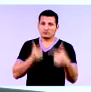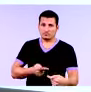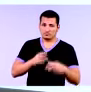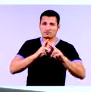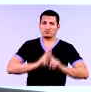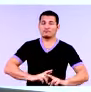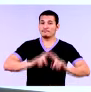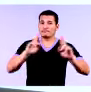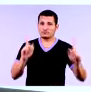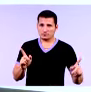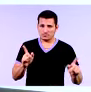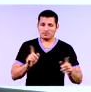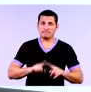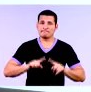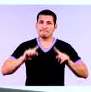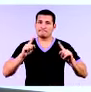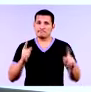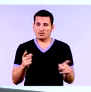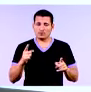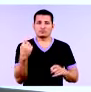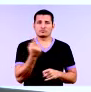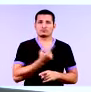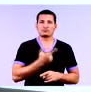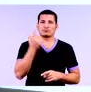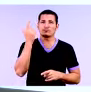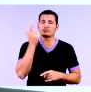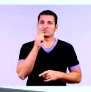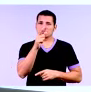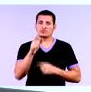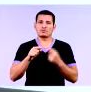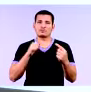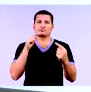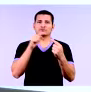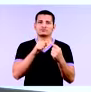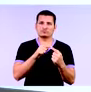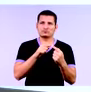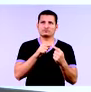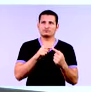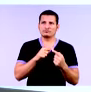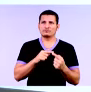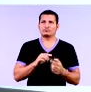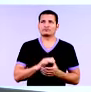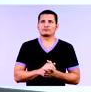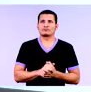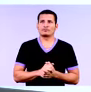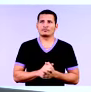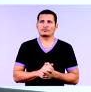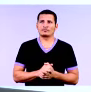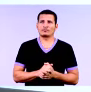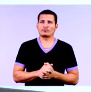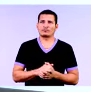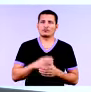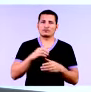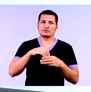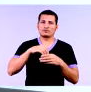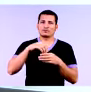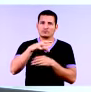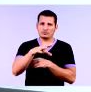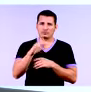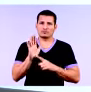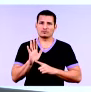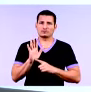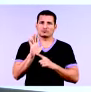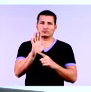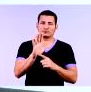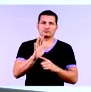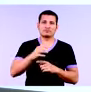diferenciado, mas nós vamos alcançar e utilizar objetivos com as disciplinas, com o conteúdo mostrado nas